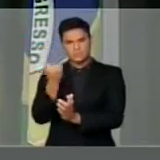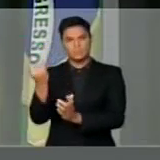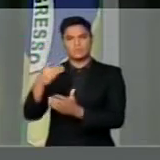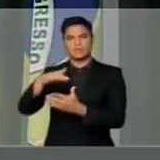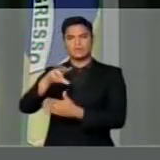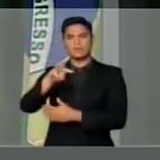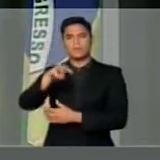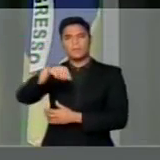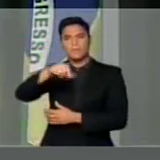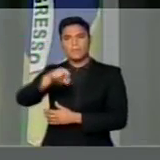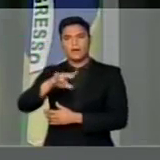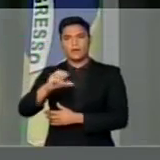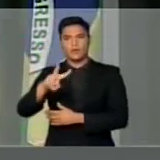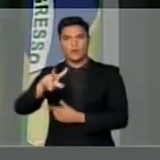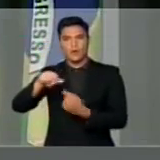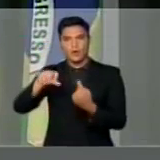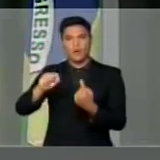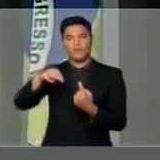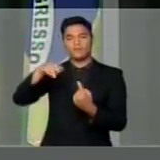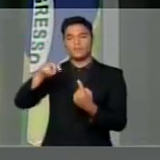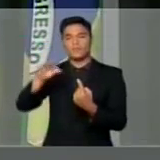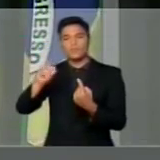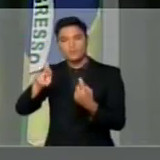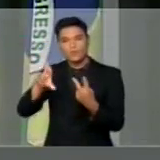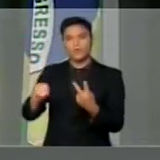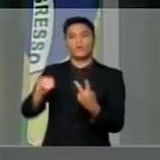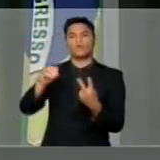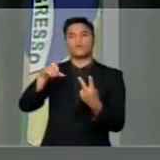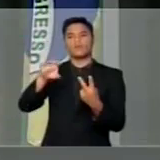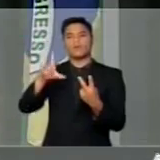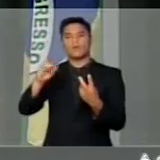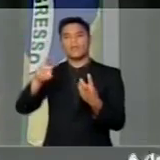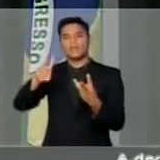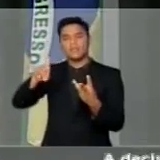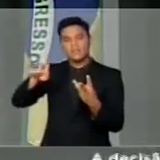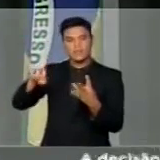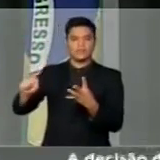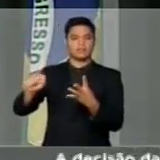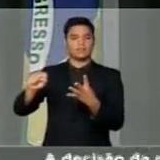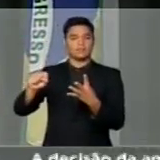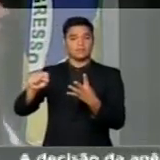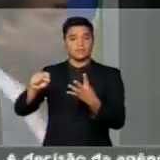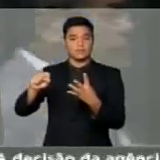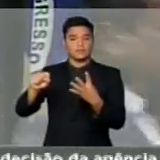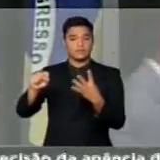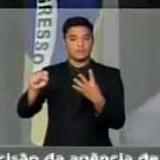Mário Covas, Montoro, José Richa, Euclides Scalco,